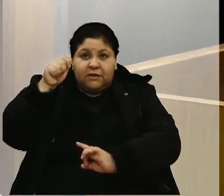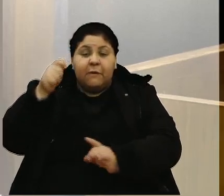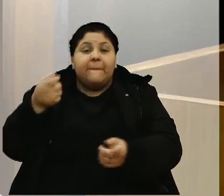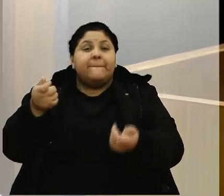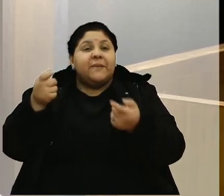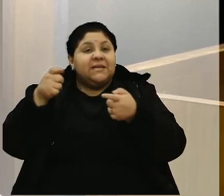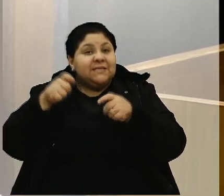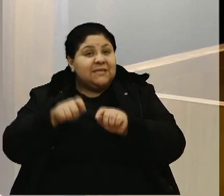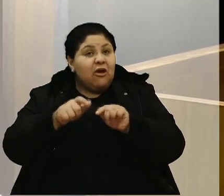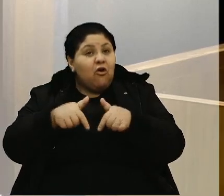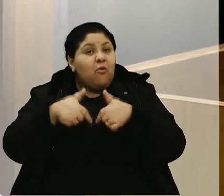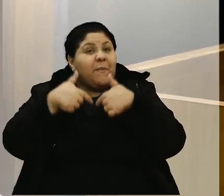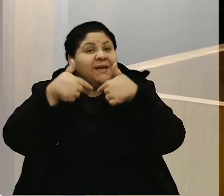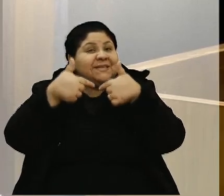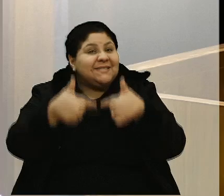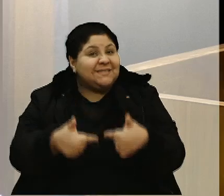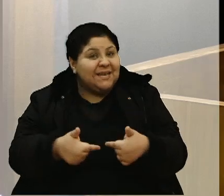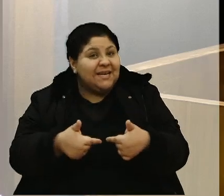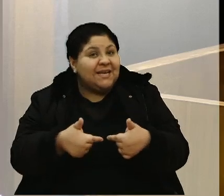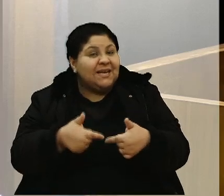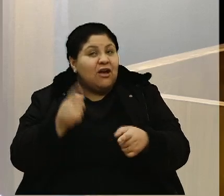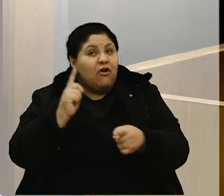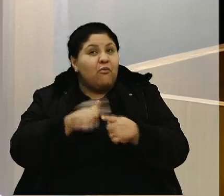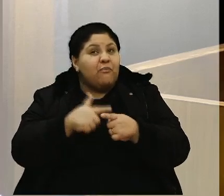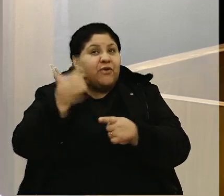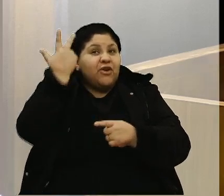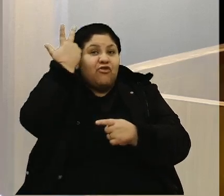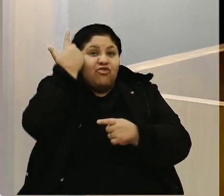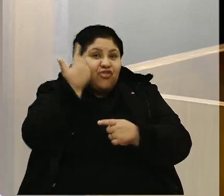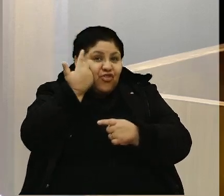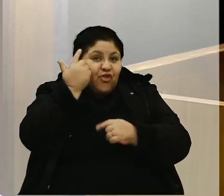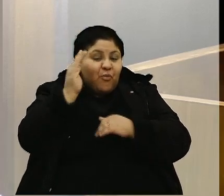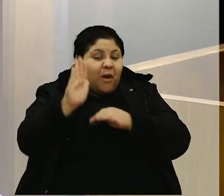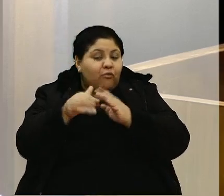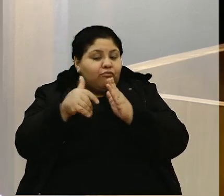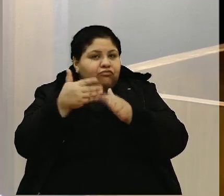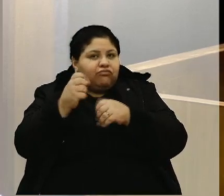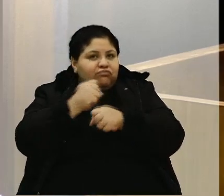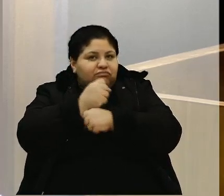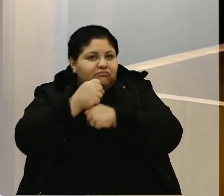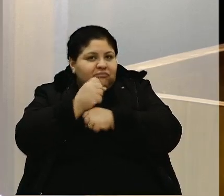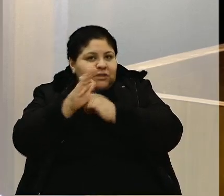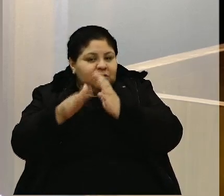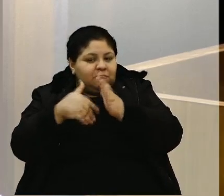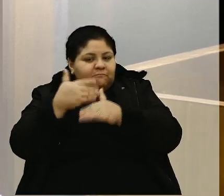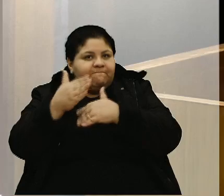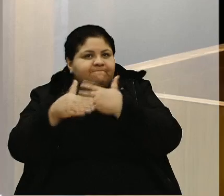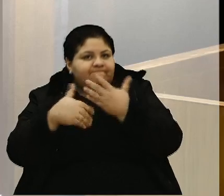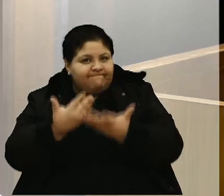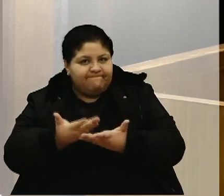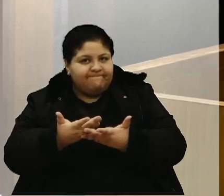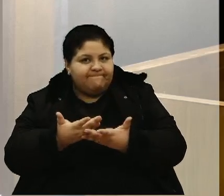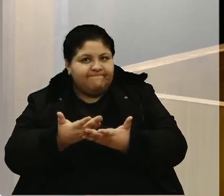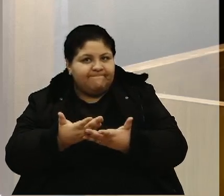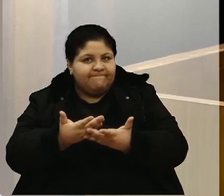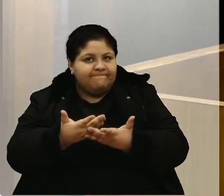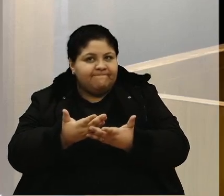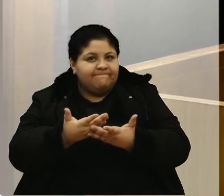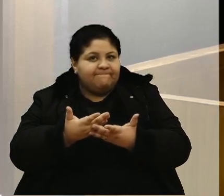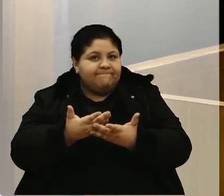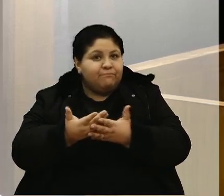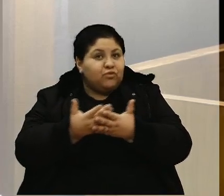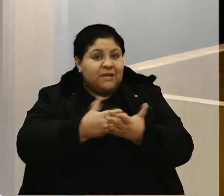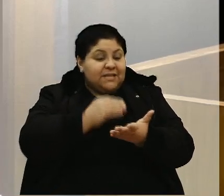uma medida de saneamento, porque era natural que com o passar dos anos aquilo gerasse um déficit, um